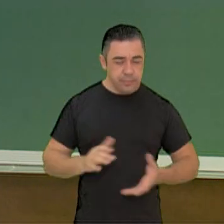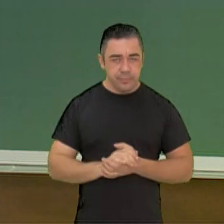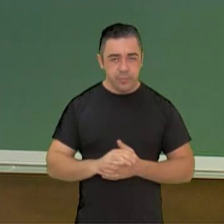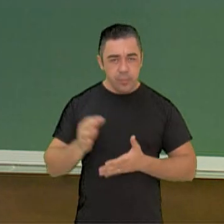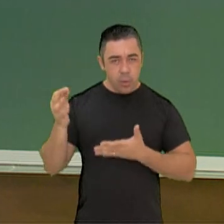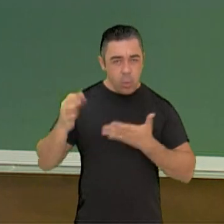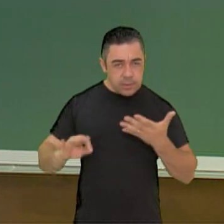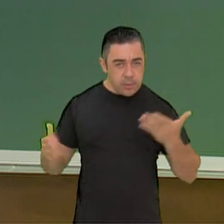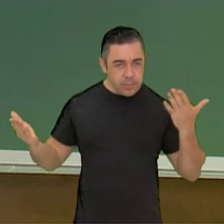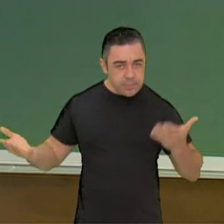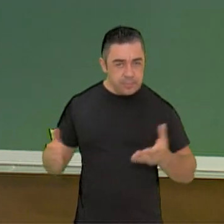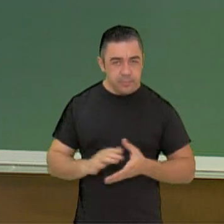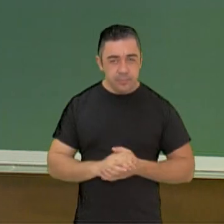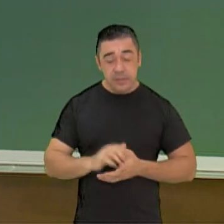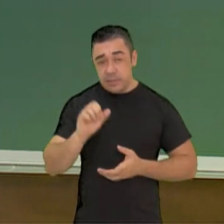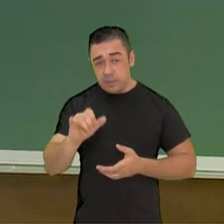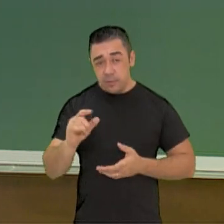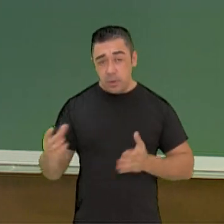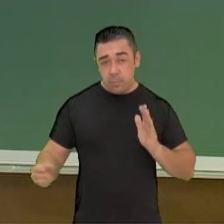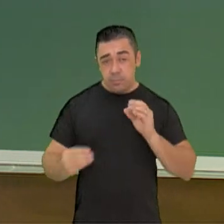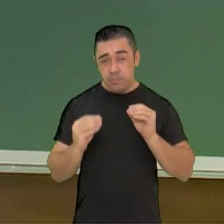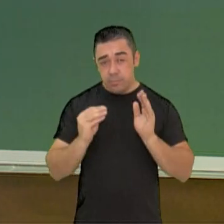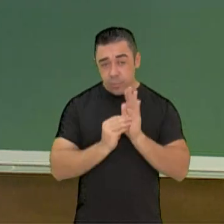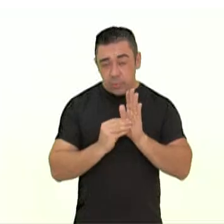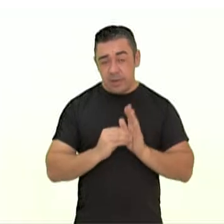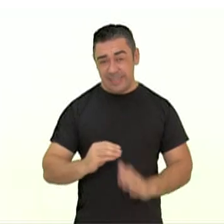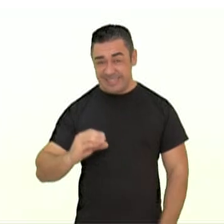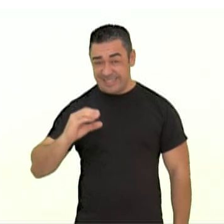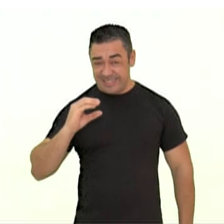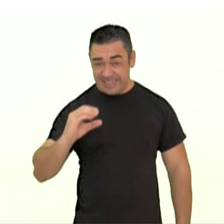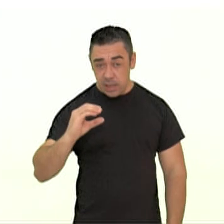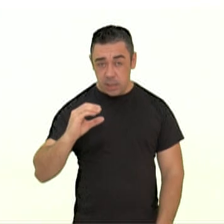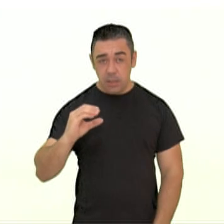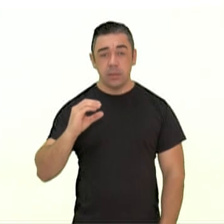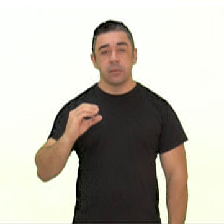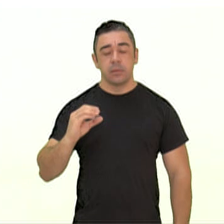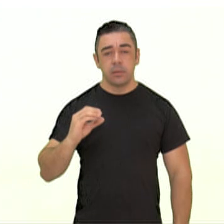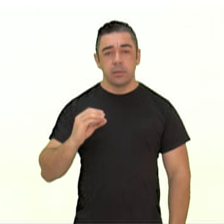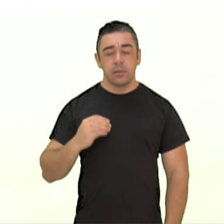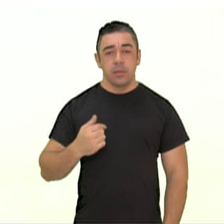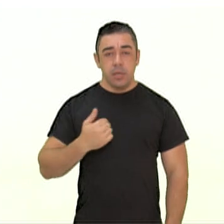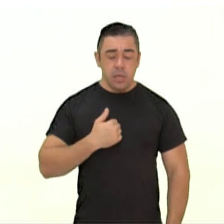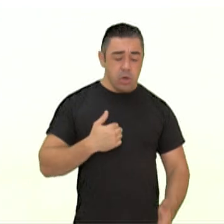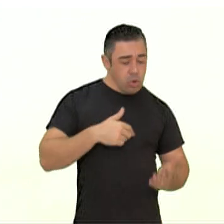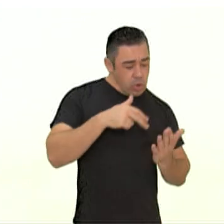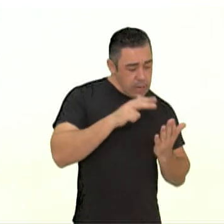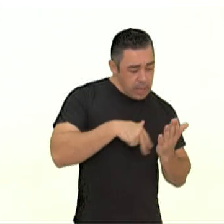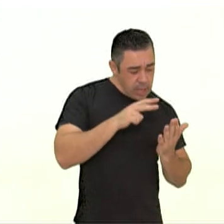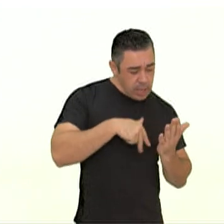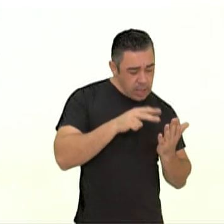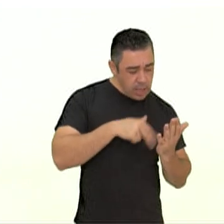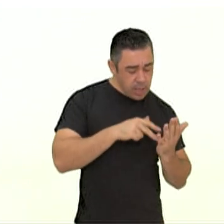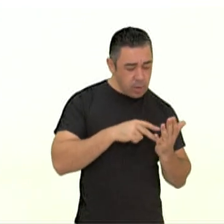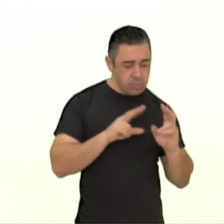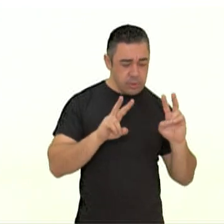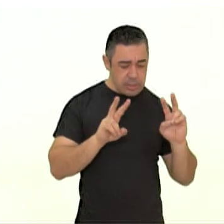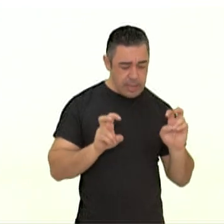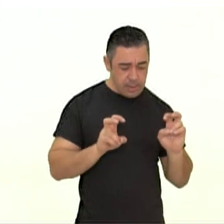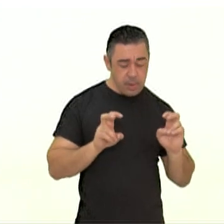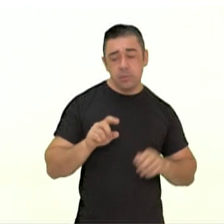correção. Se você colocou a letra C, tá? Eu ora leio sobre a